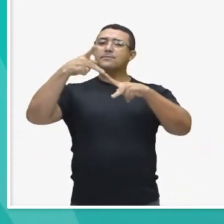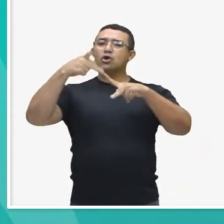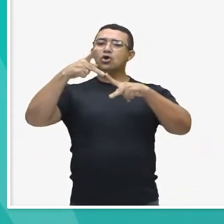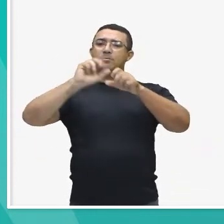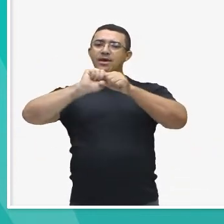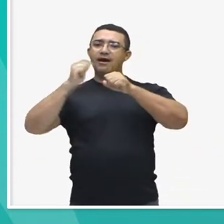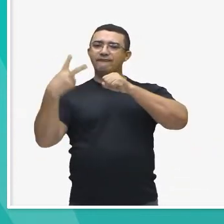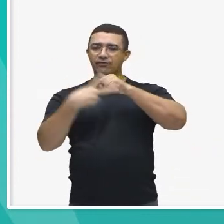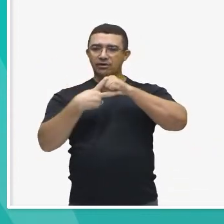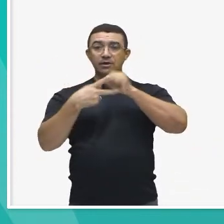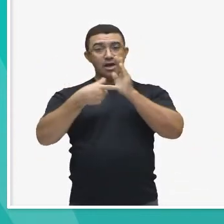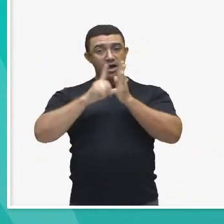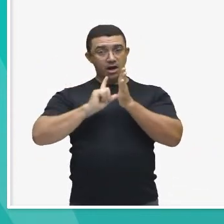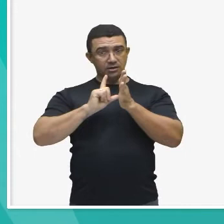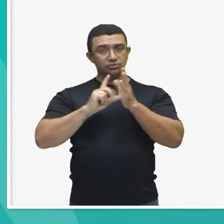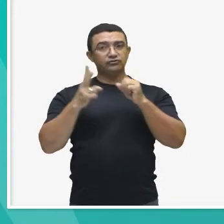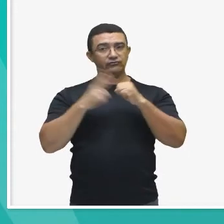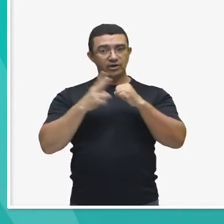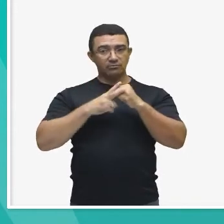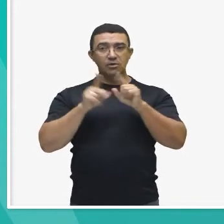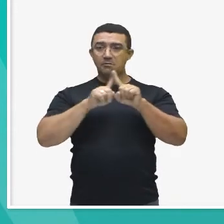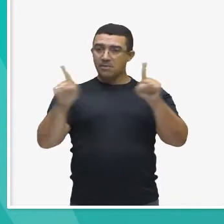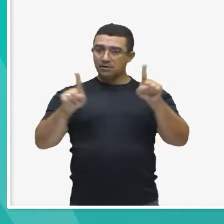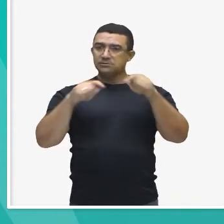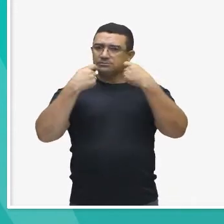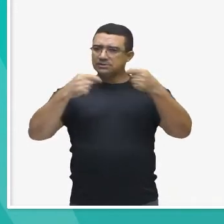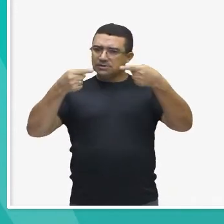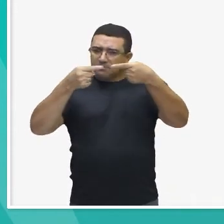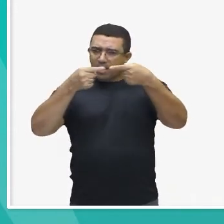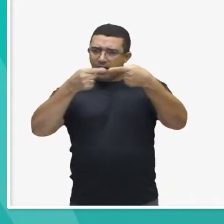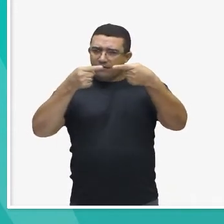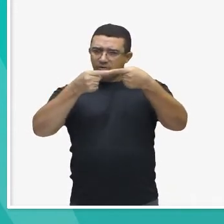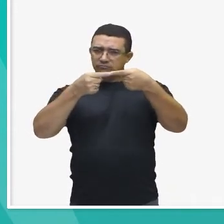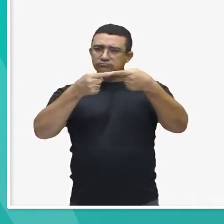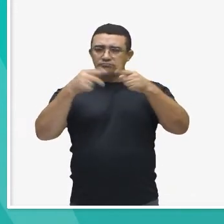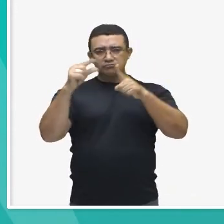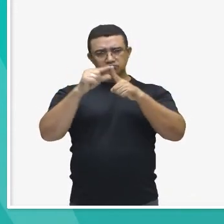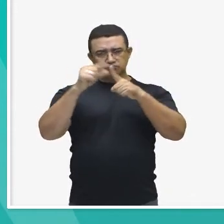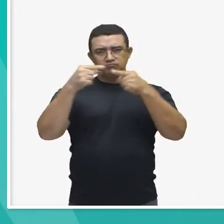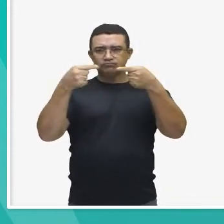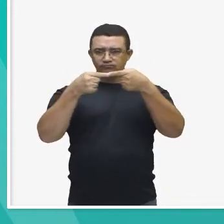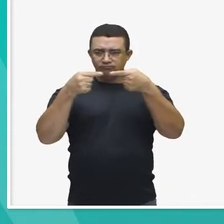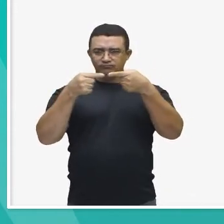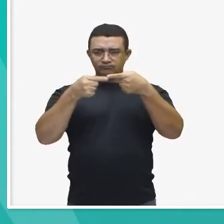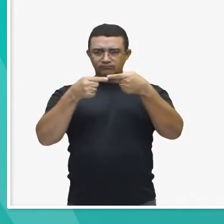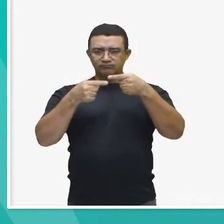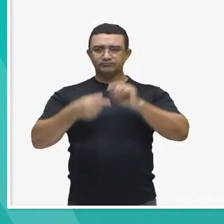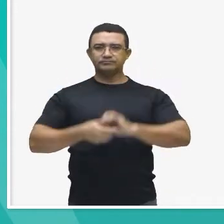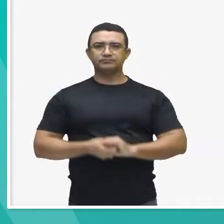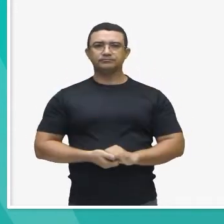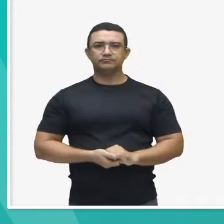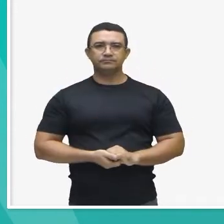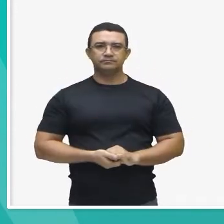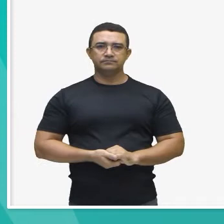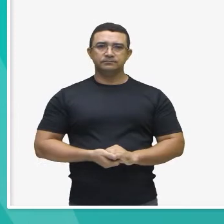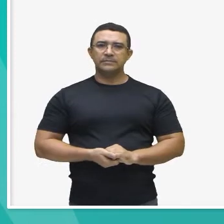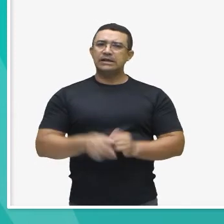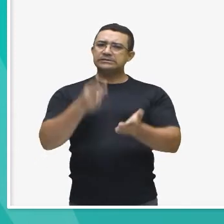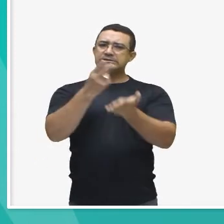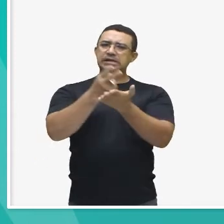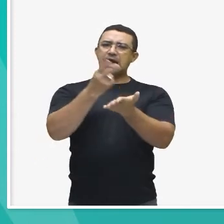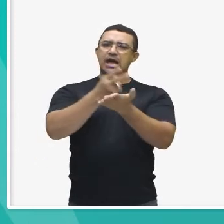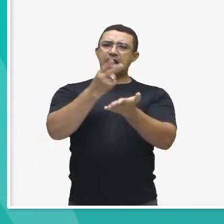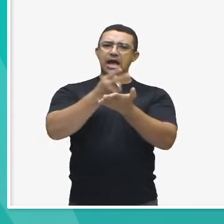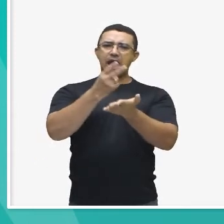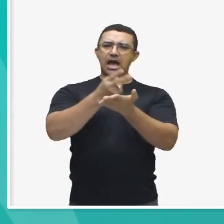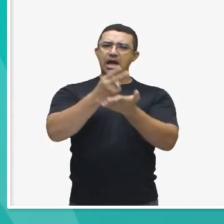do verbo, mas há uma palavra atrativa. E essas palavras têm classes gramaticais. Sempre me dediquei